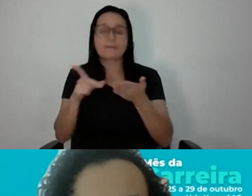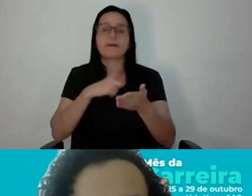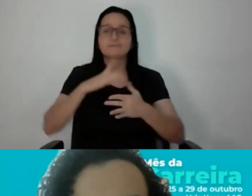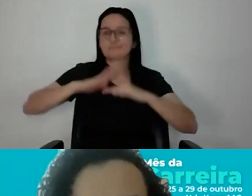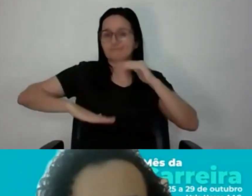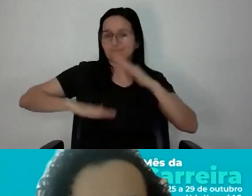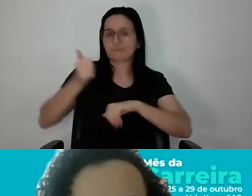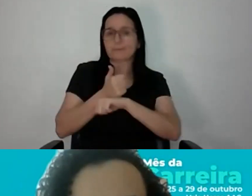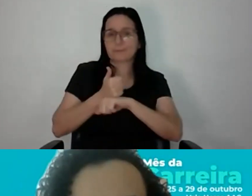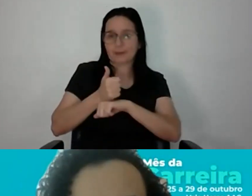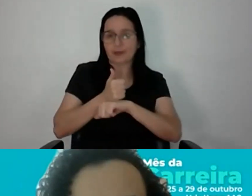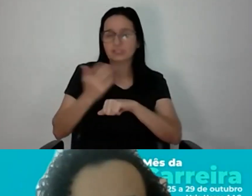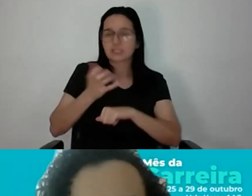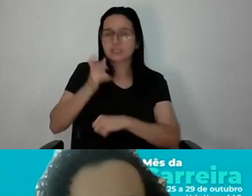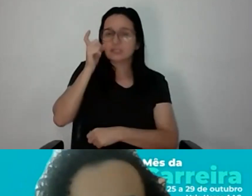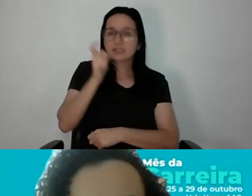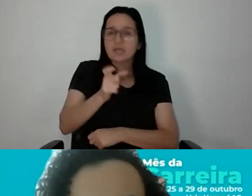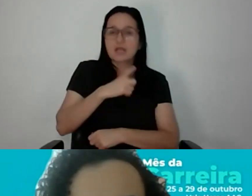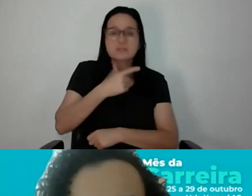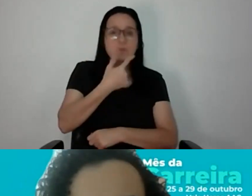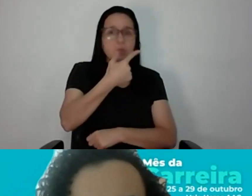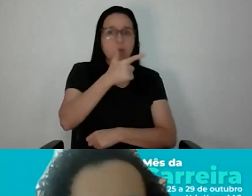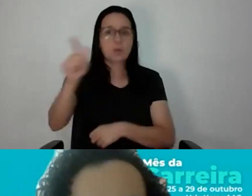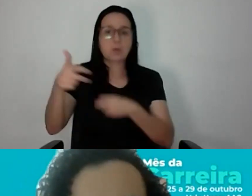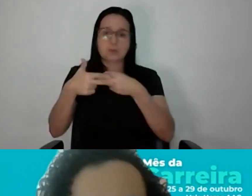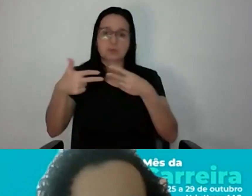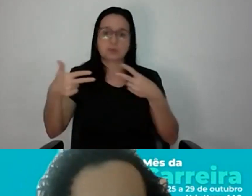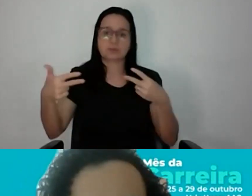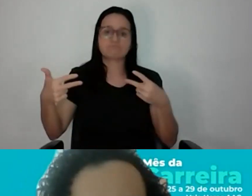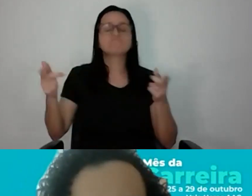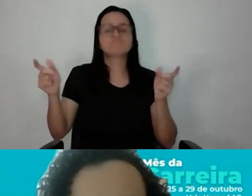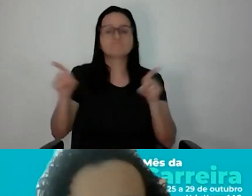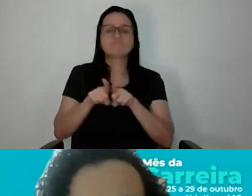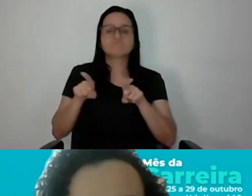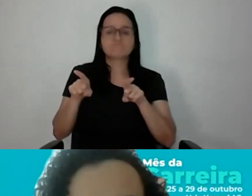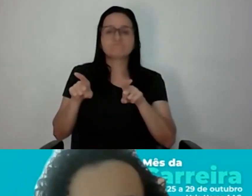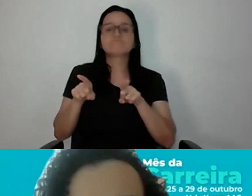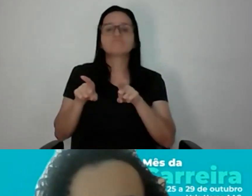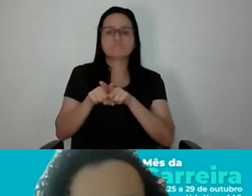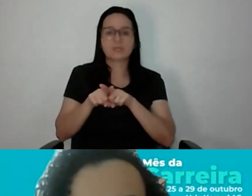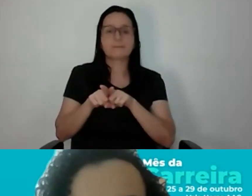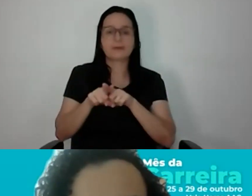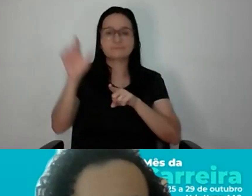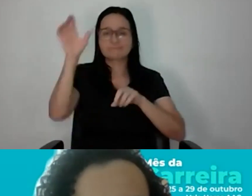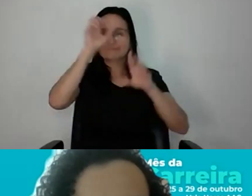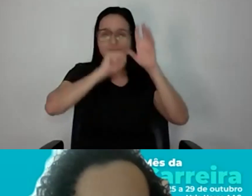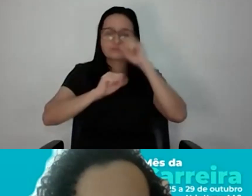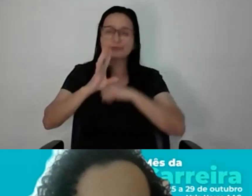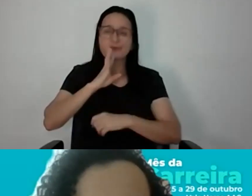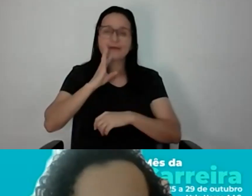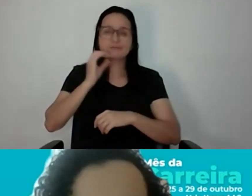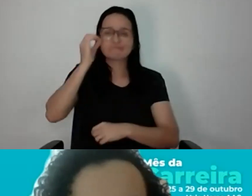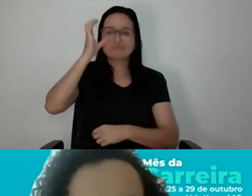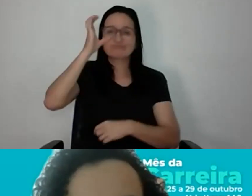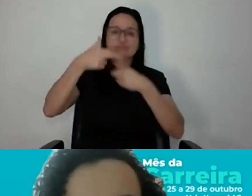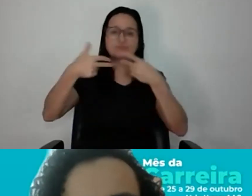mais de outro ramo de conhecimento, etc., coloquem em prática sempre, porque conhecimento a gente tem sobrando, mas só as pessoas